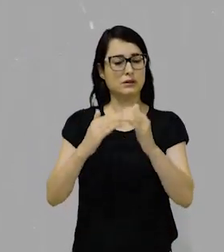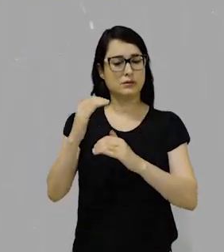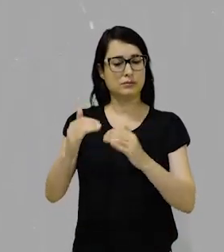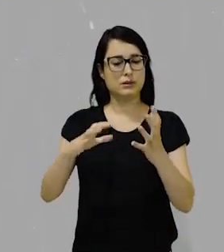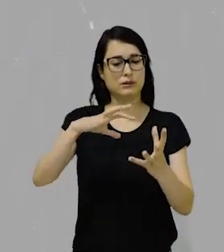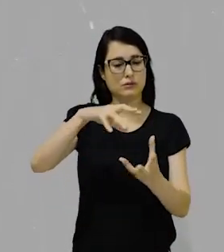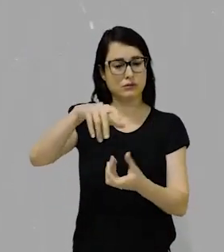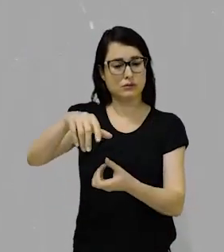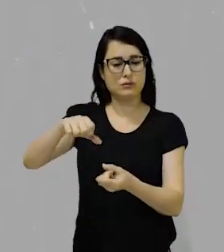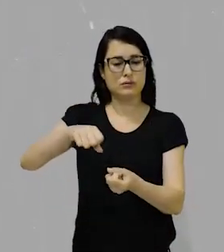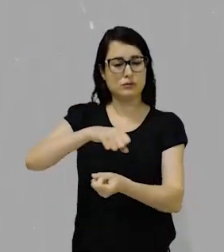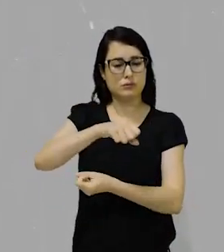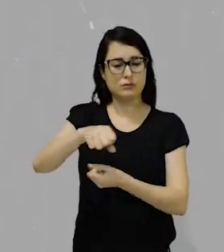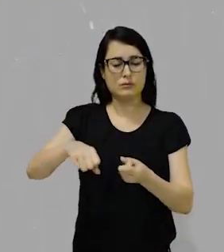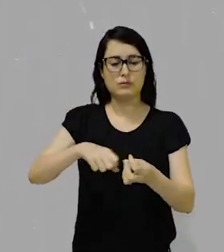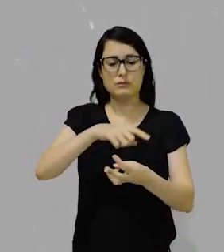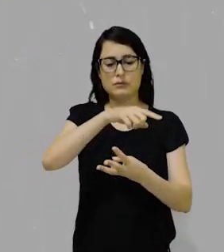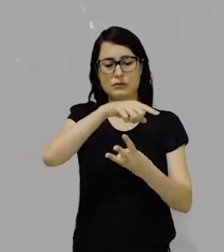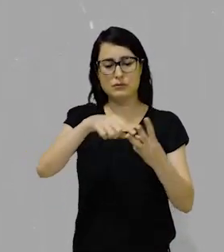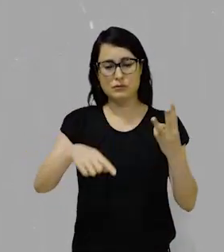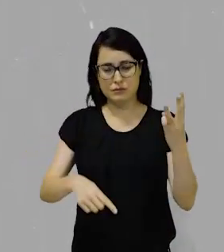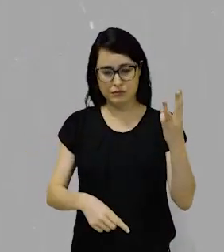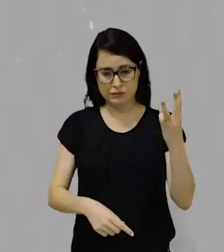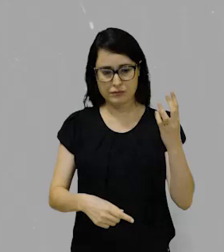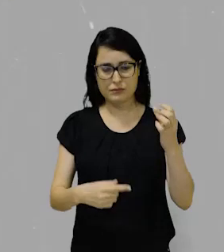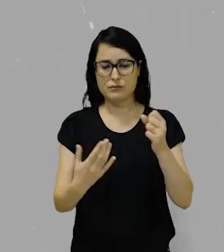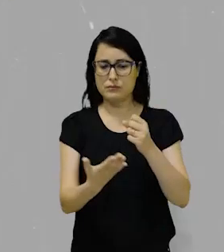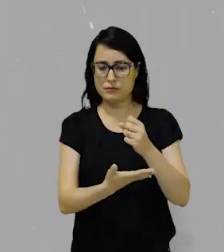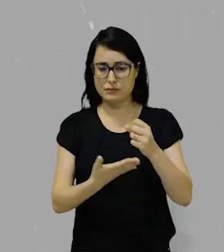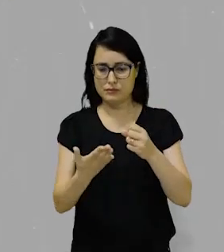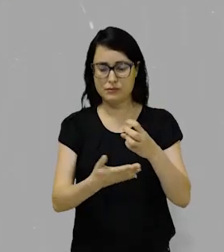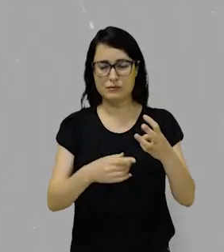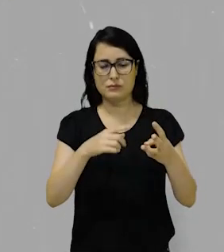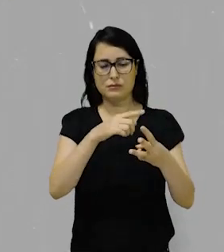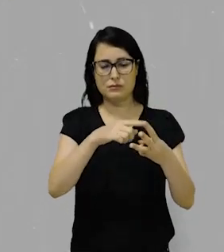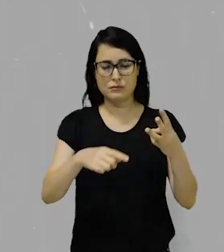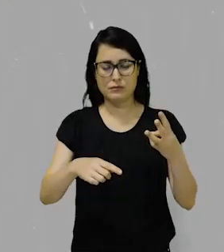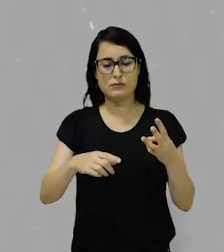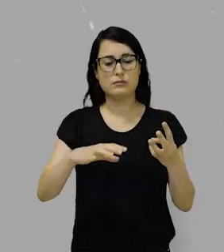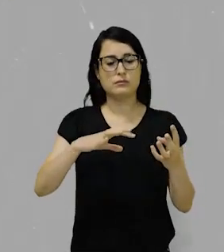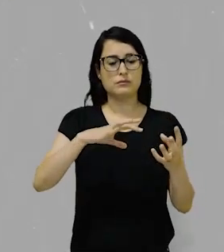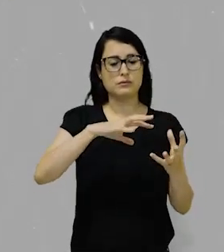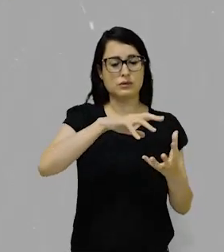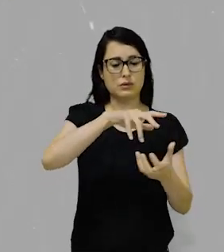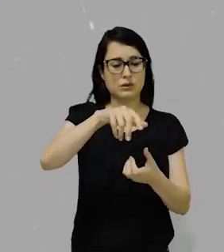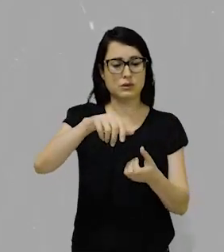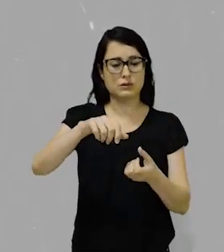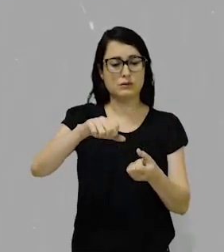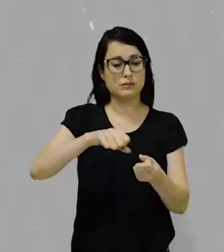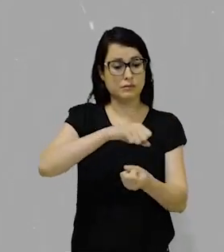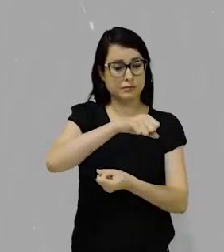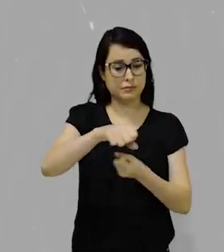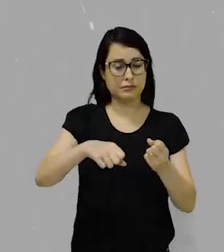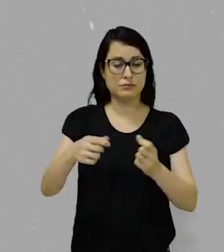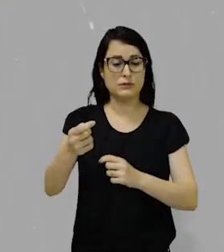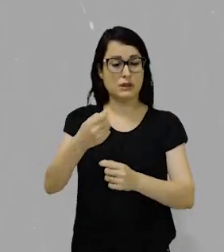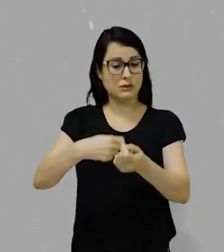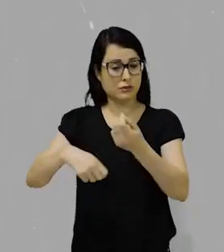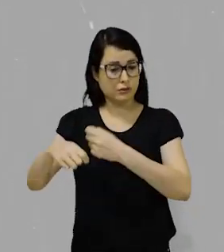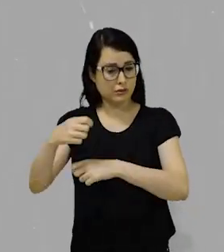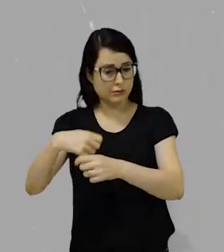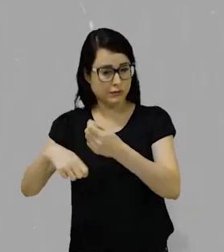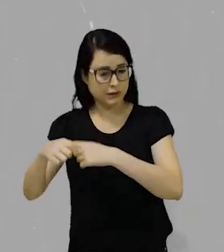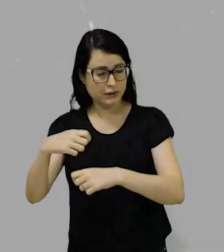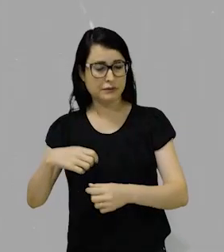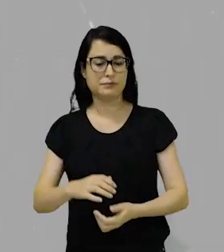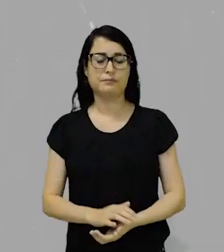ele vai se basear em três grandes princípios: sustentabilidade econômica. Vamos buscar crescer economicamente e a